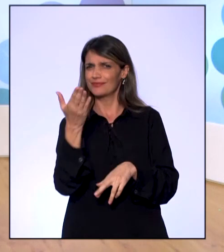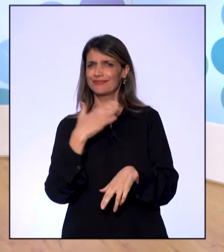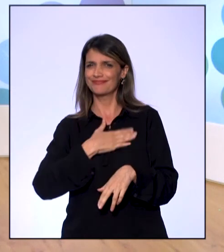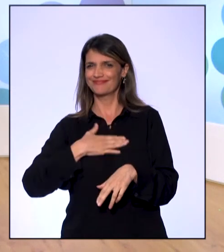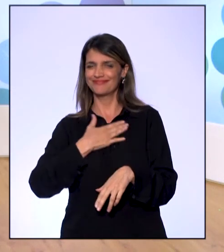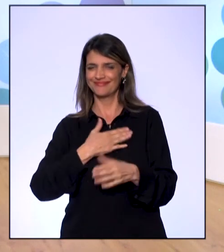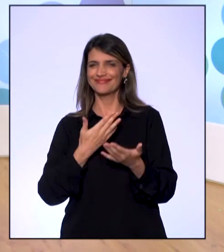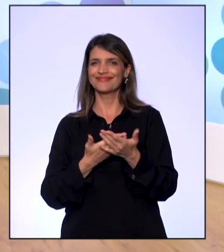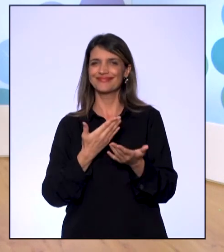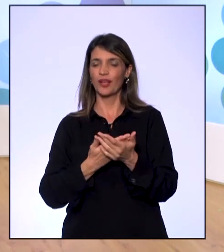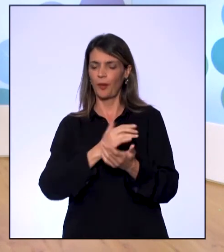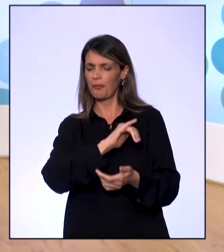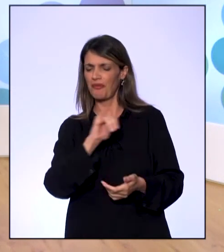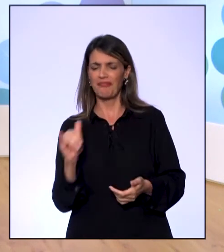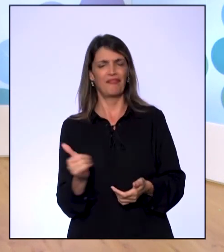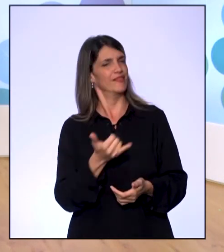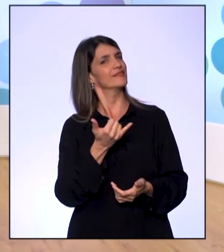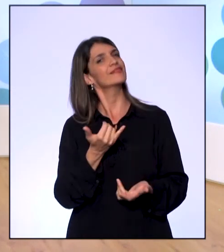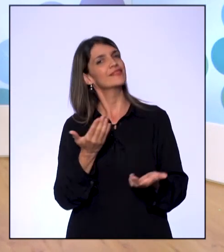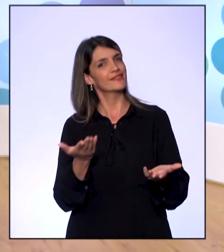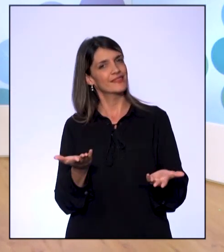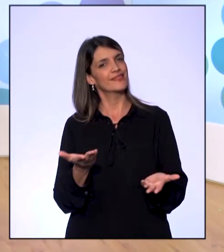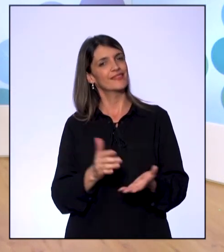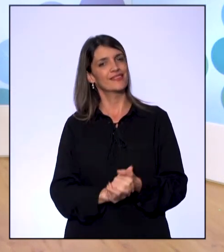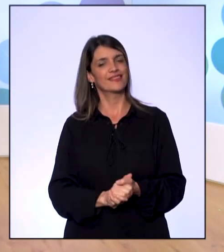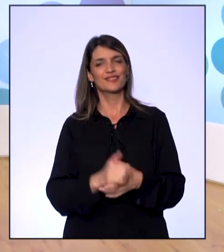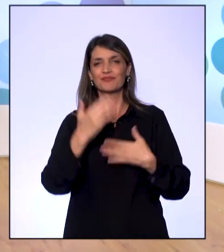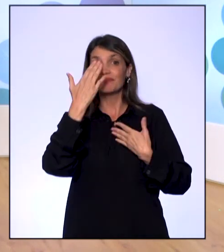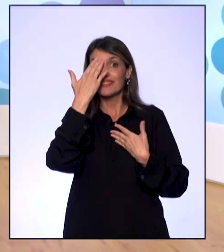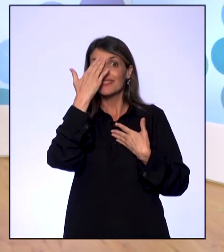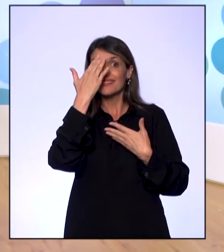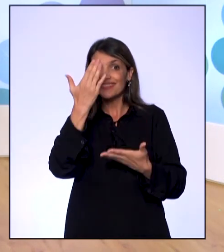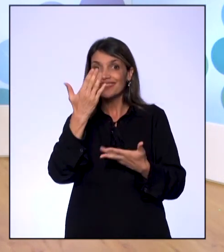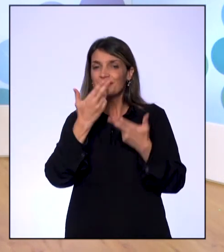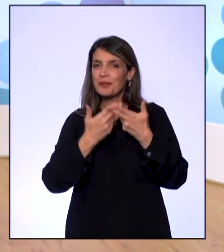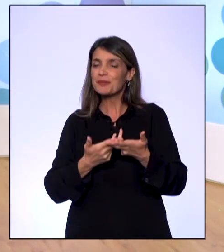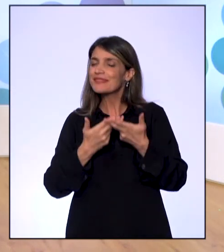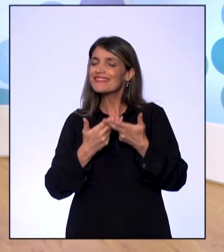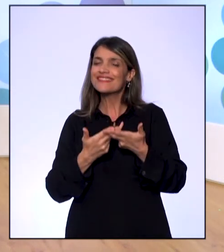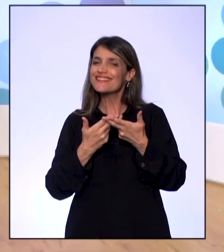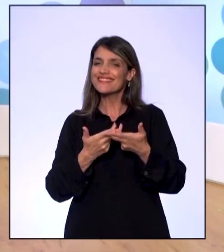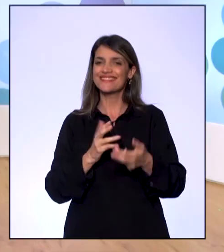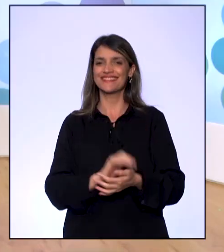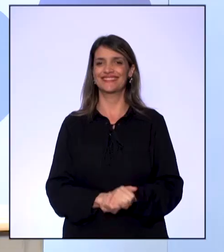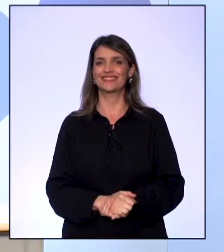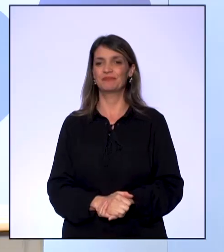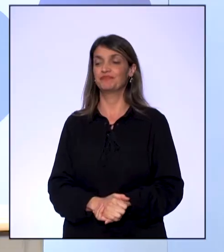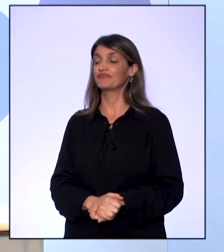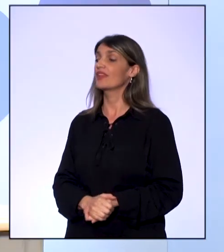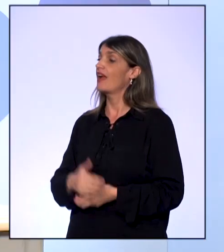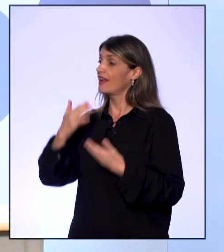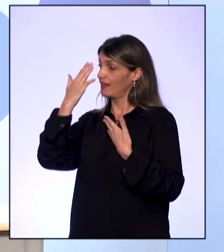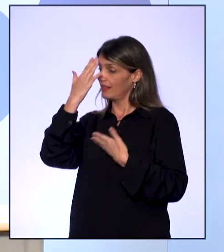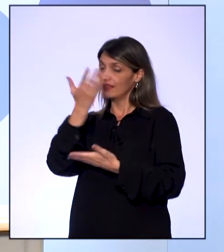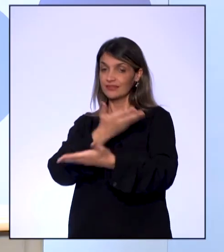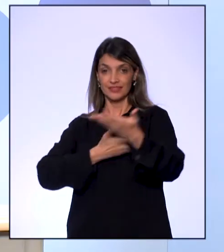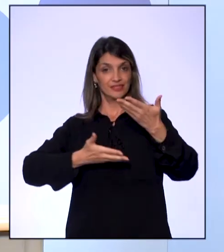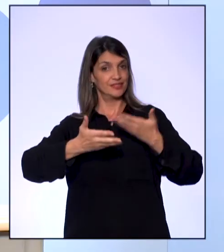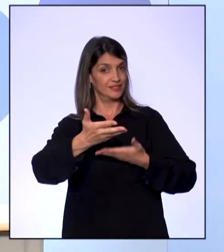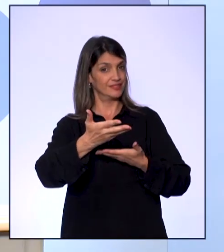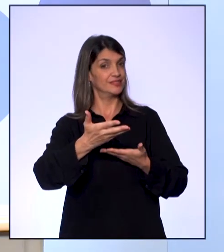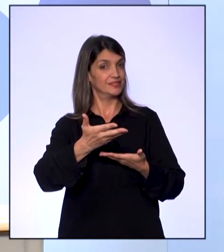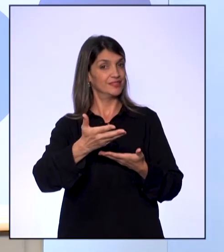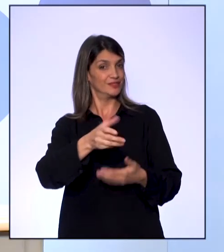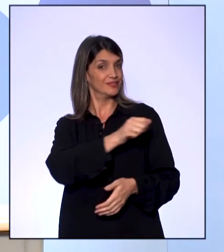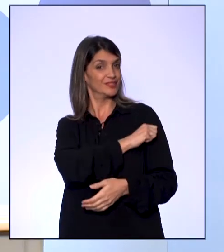gostado dessa aula, aproveitado muito. O meu muito obrigado pela paciência. Agradeço a interação dos